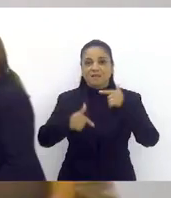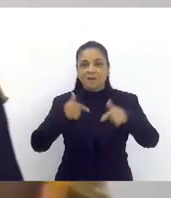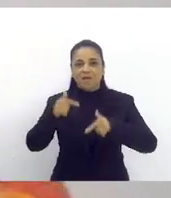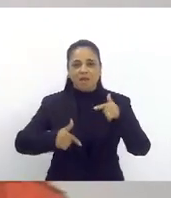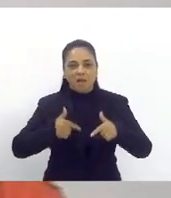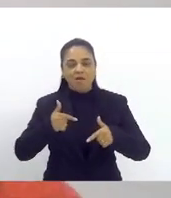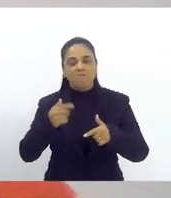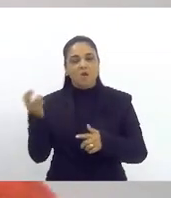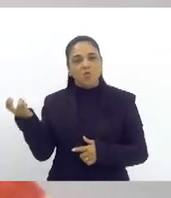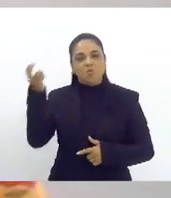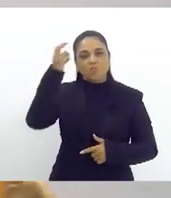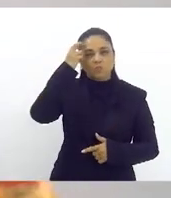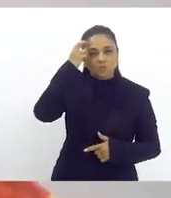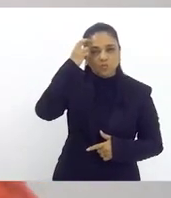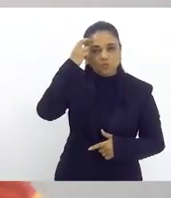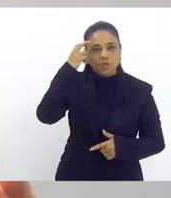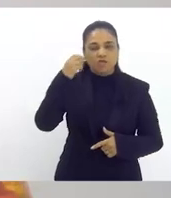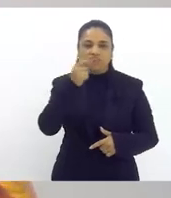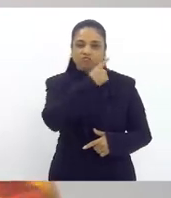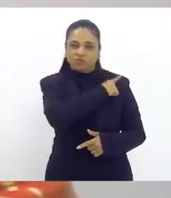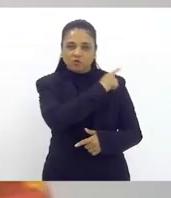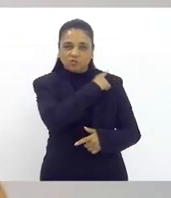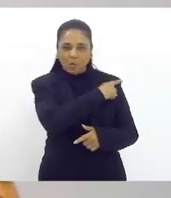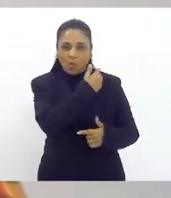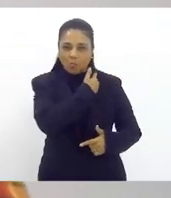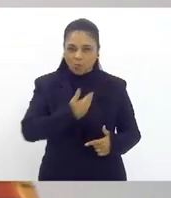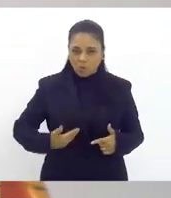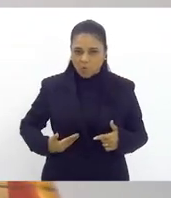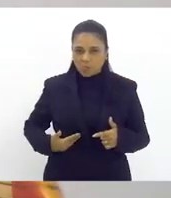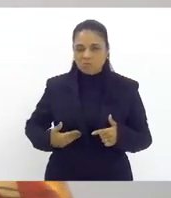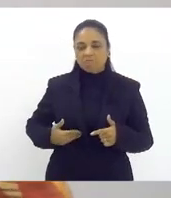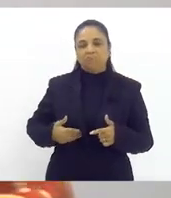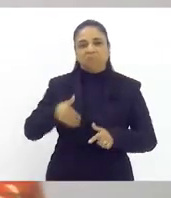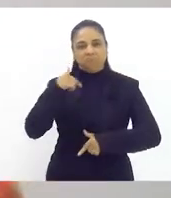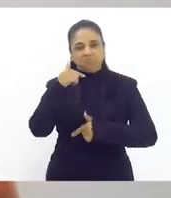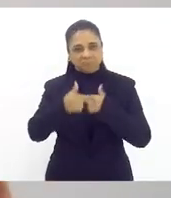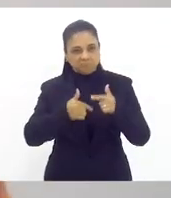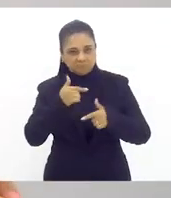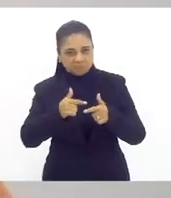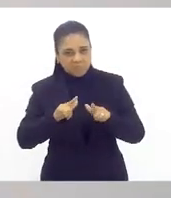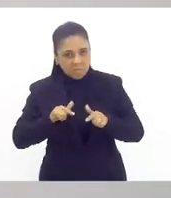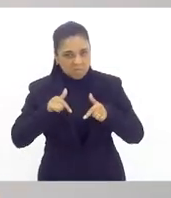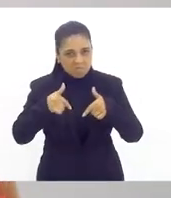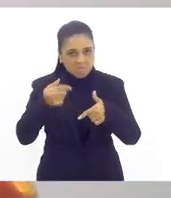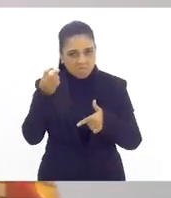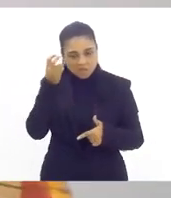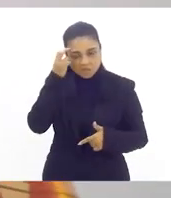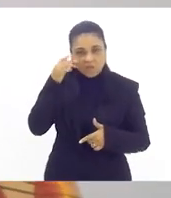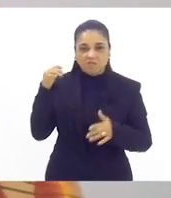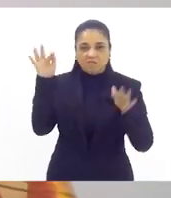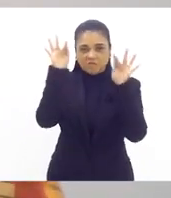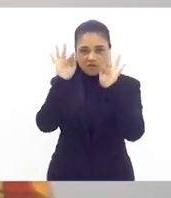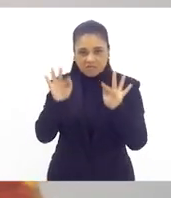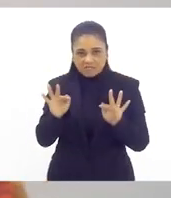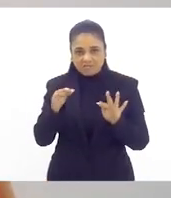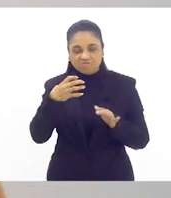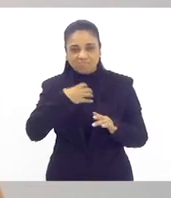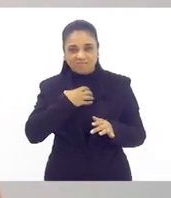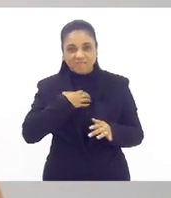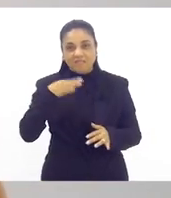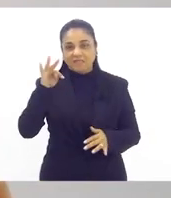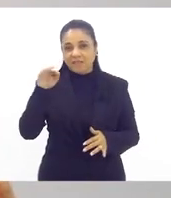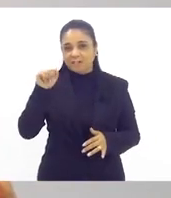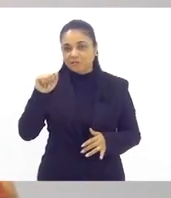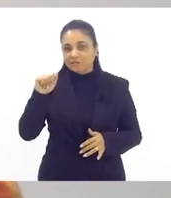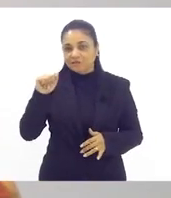cultura por dentro da gestão pública fazendo a cultura acontecer que estão aqui tô feliz também tá aqui com a Diana que é